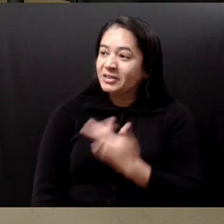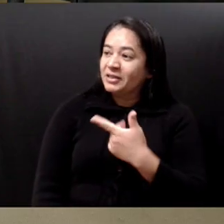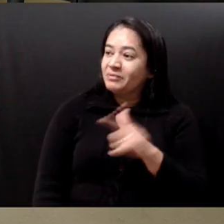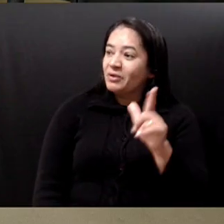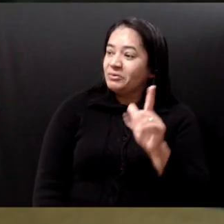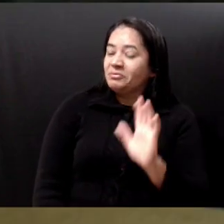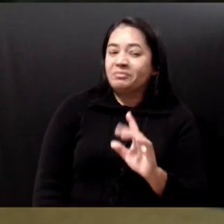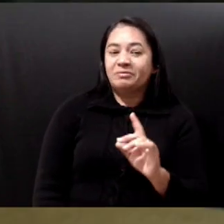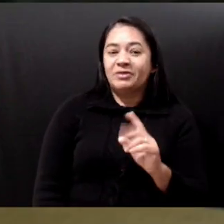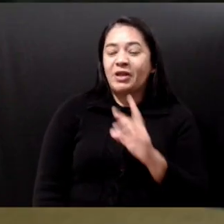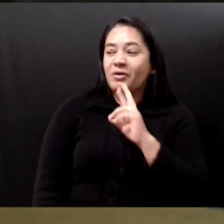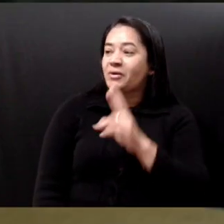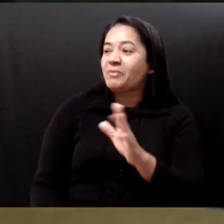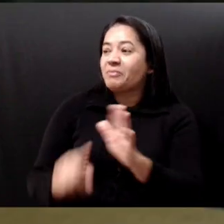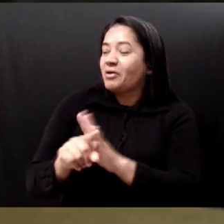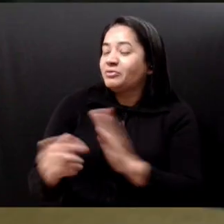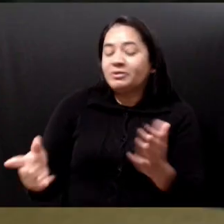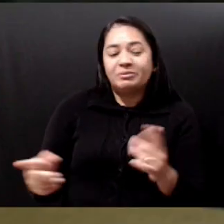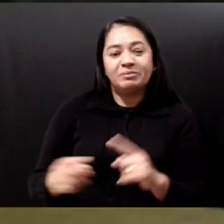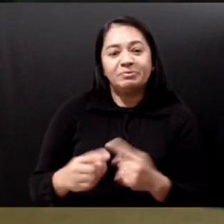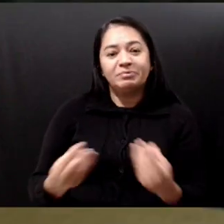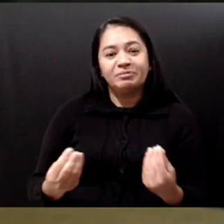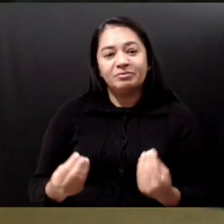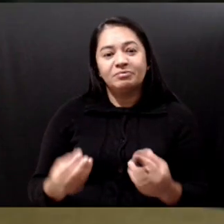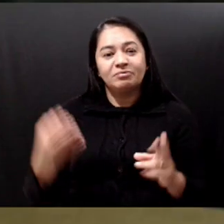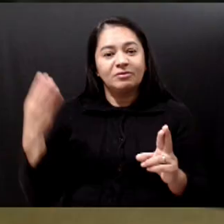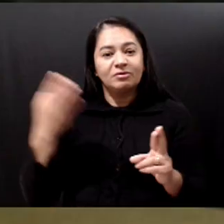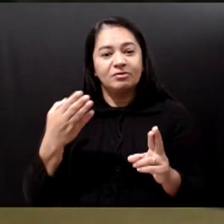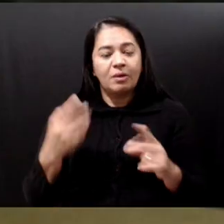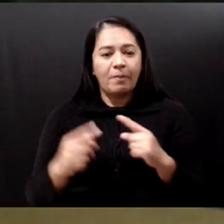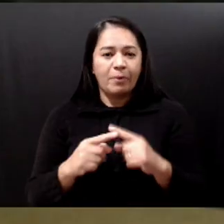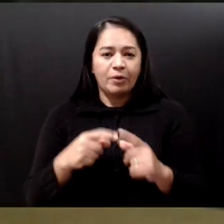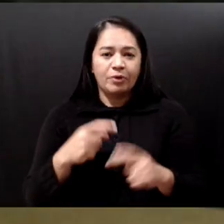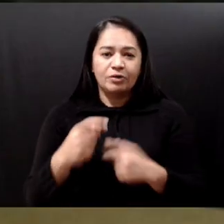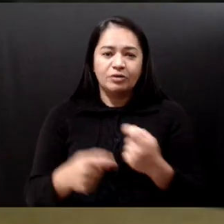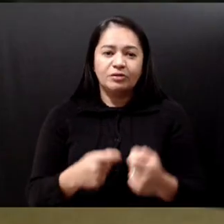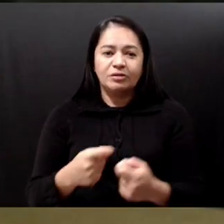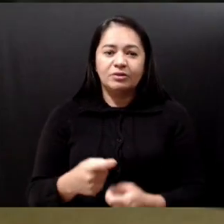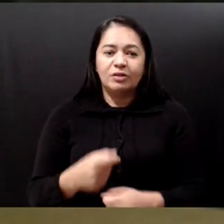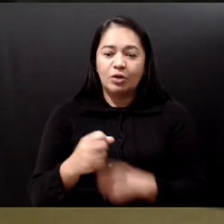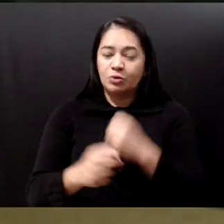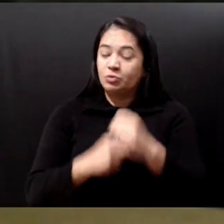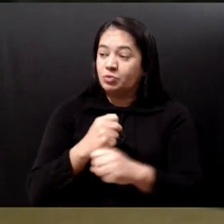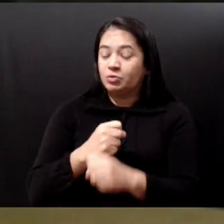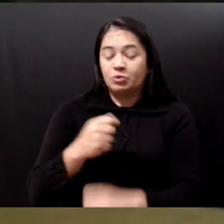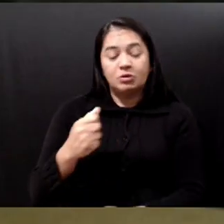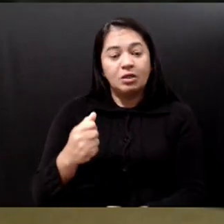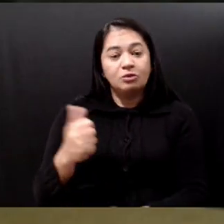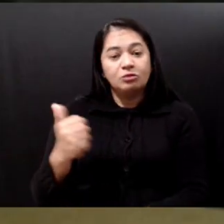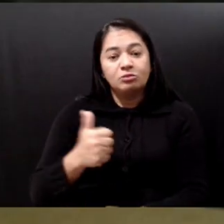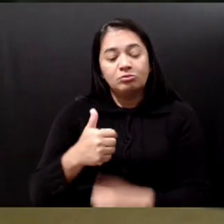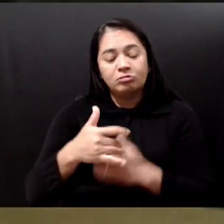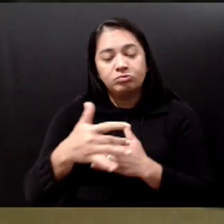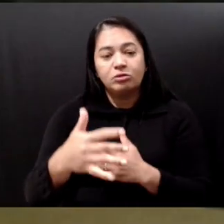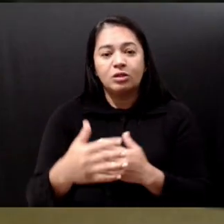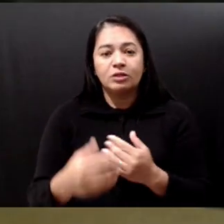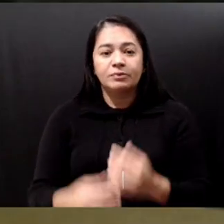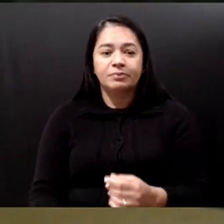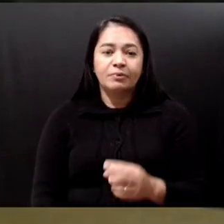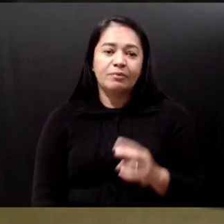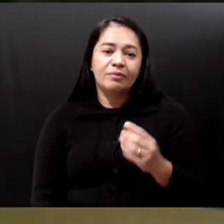para você, referente aos negócios que fecham nos primeiros anos, né, e o que diferencia quem,